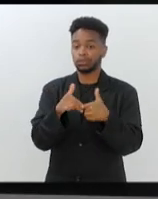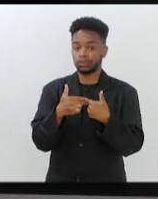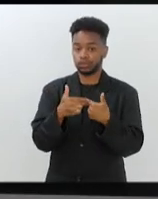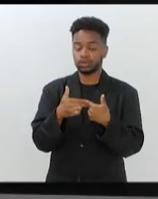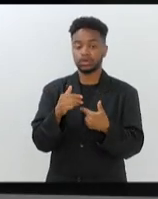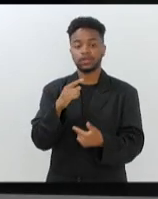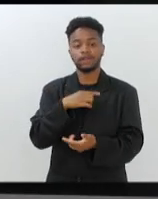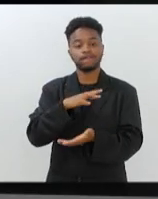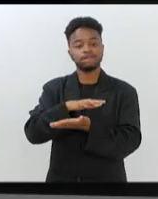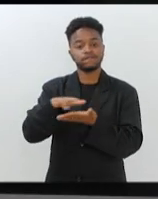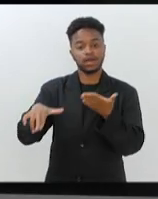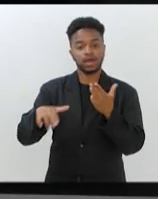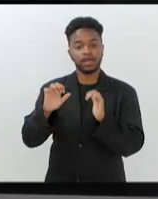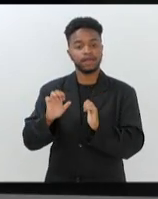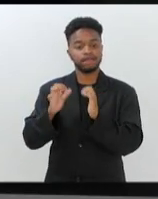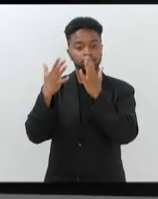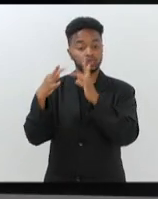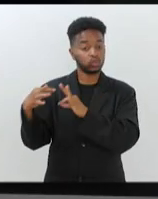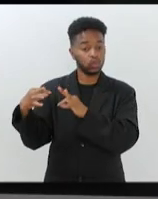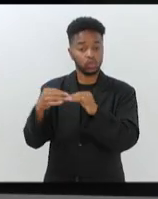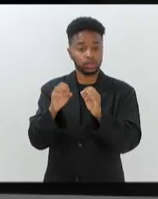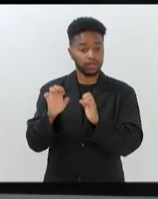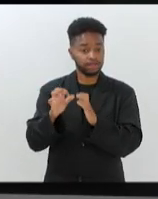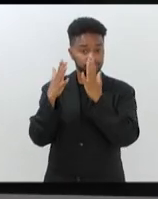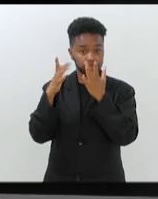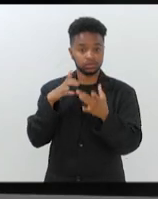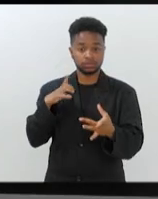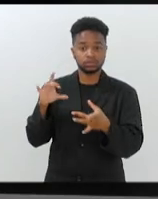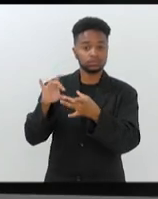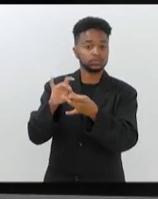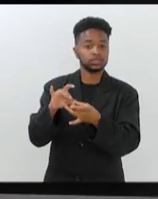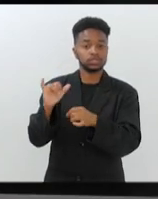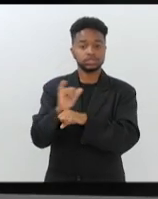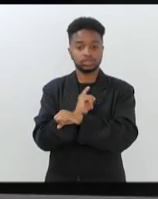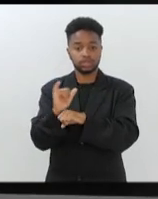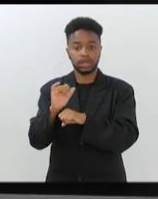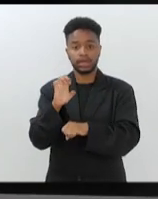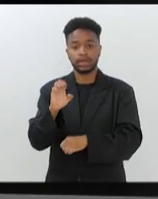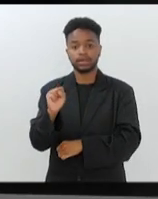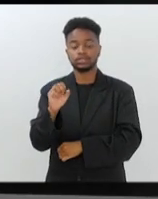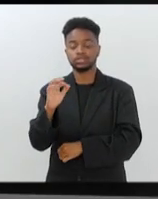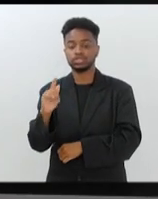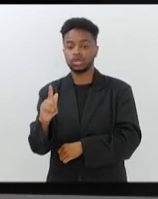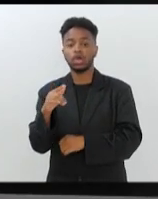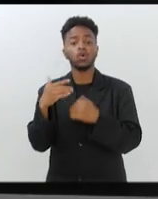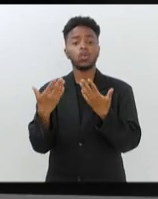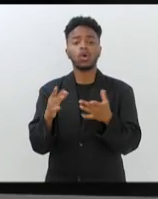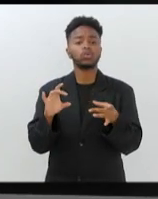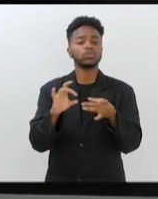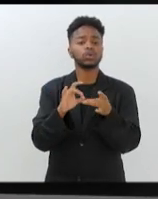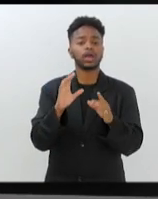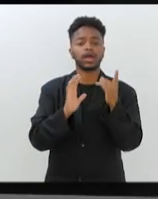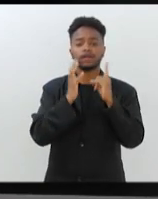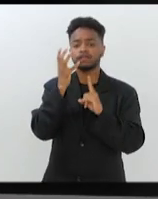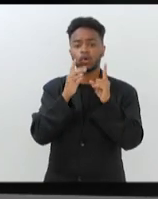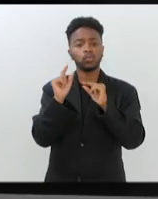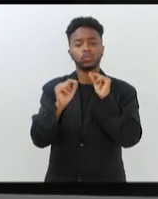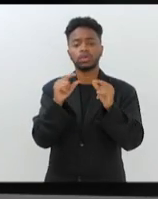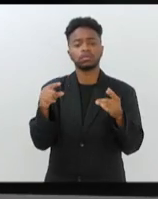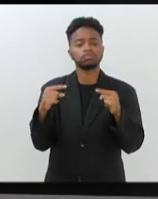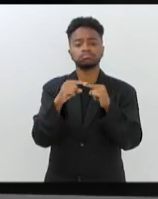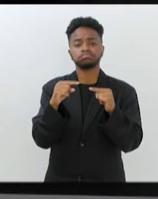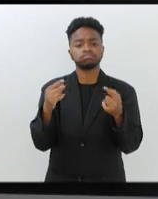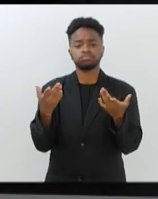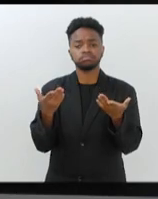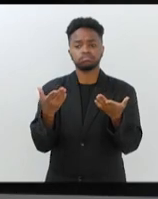vários desses todos esses eventos eles estão ligados à estratégia em SG Tá qual é SG no carnaval que que tem a ver SG no